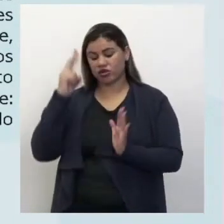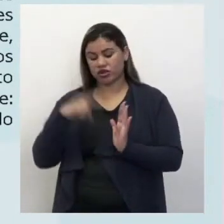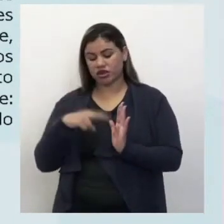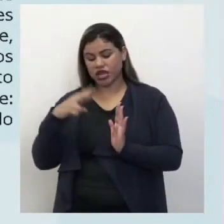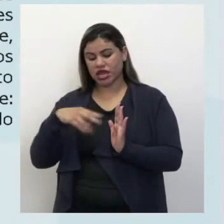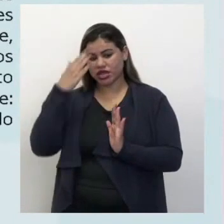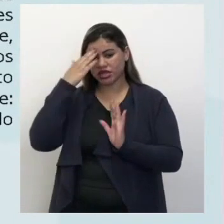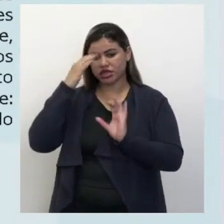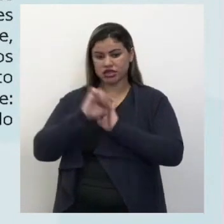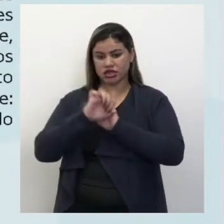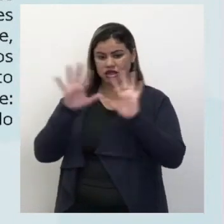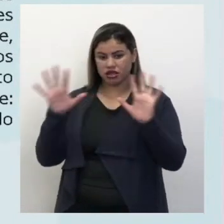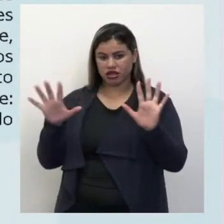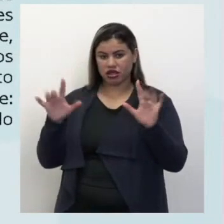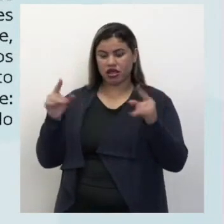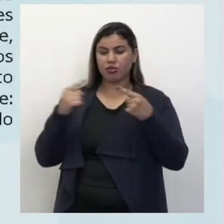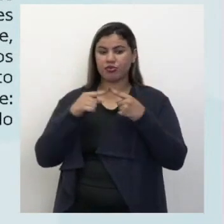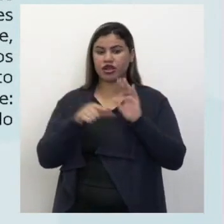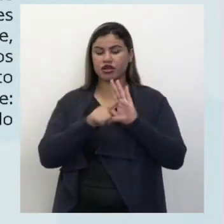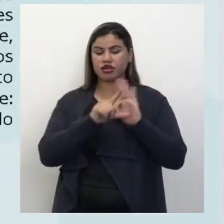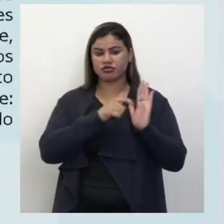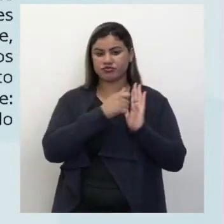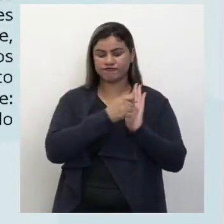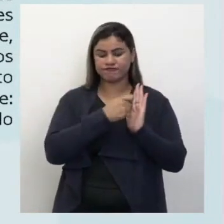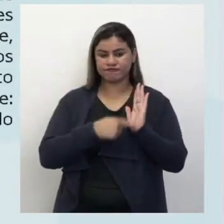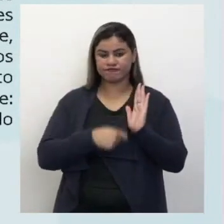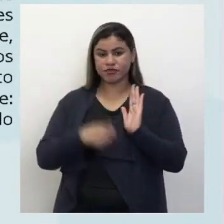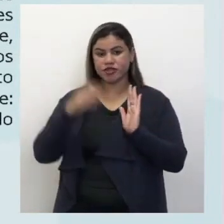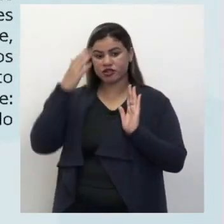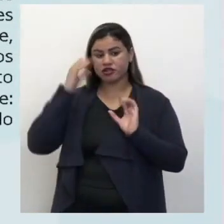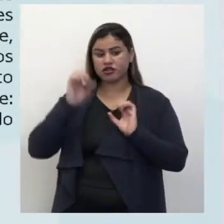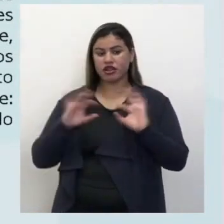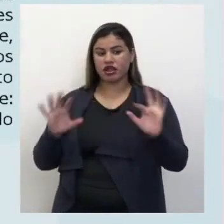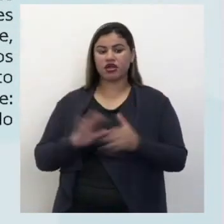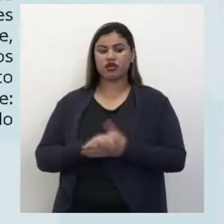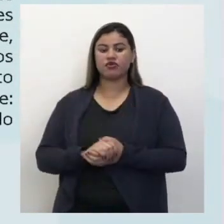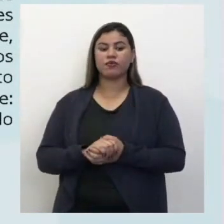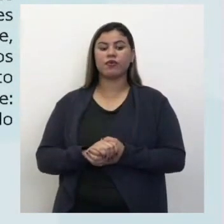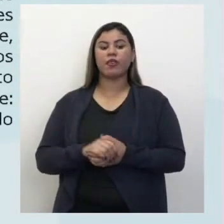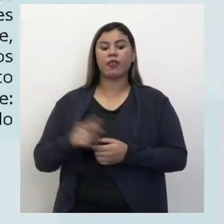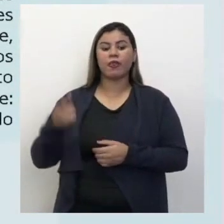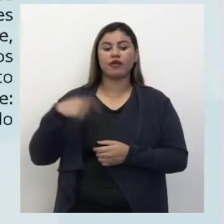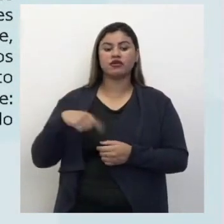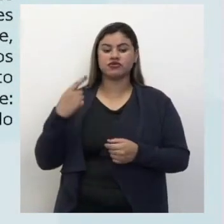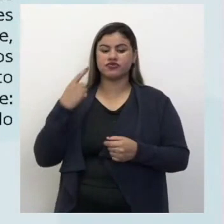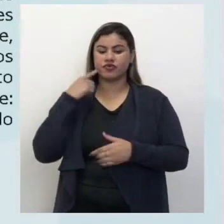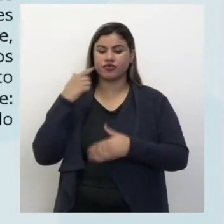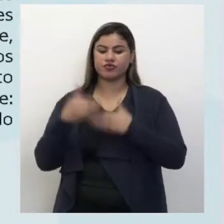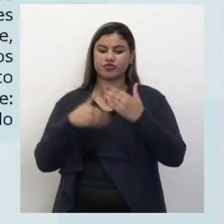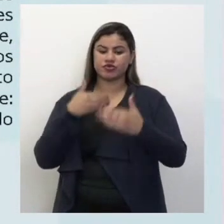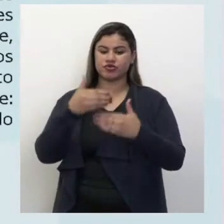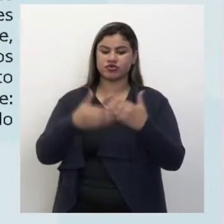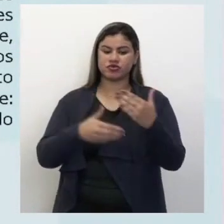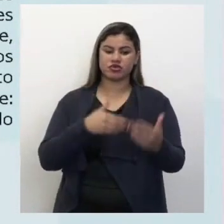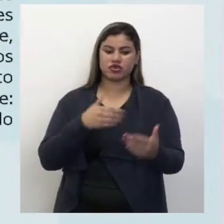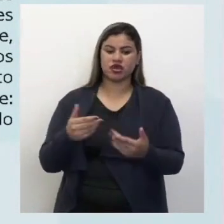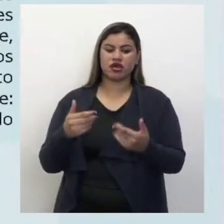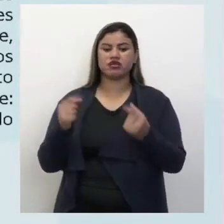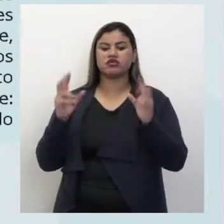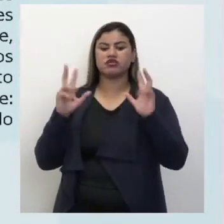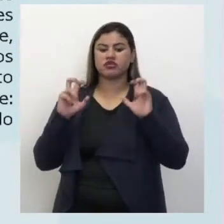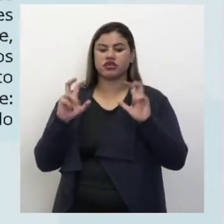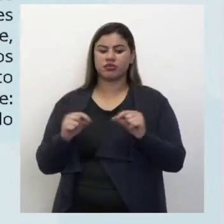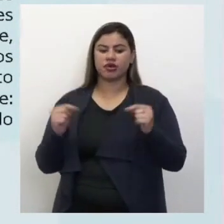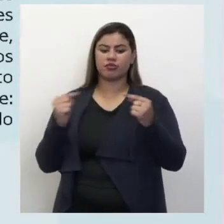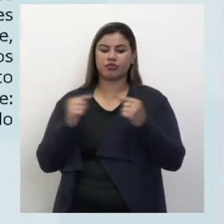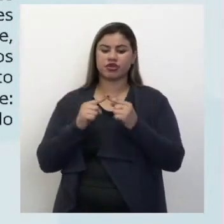leitor conforme as intenções do autor. Ressalta-se que esse processo de encadeamento, ou seja, de progressão temática, produz